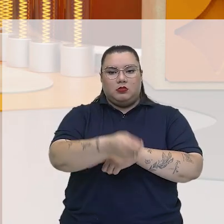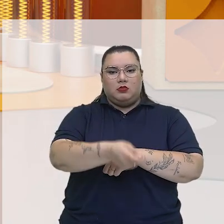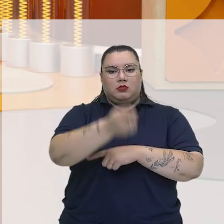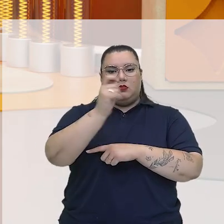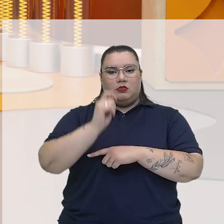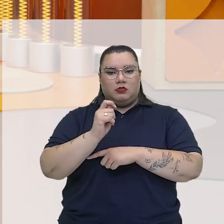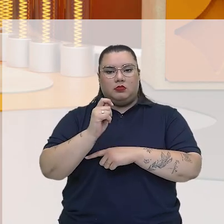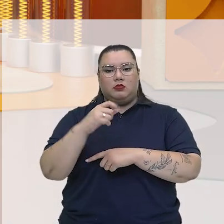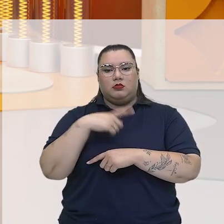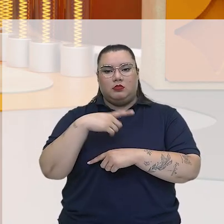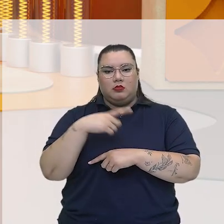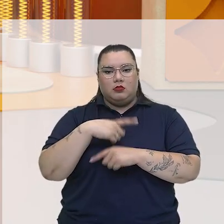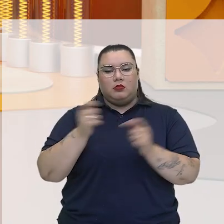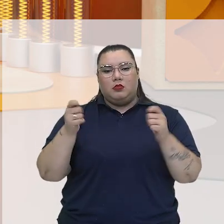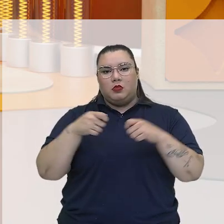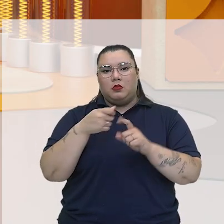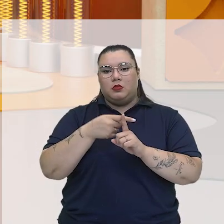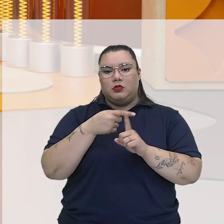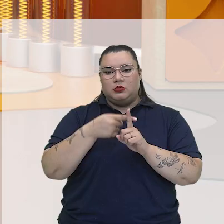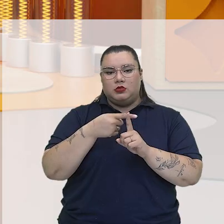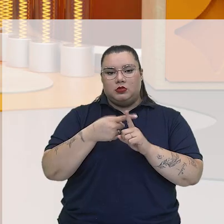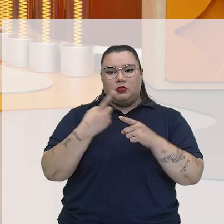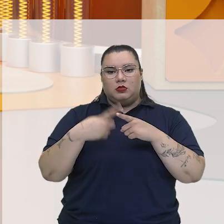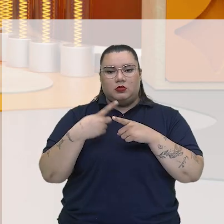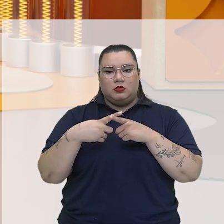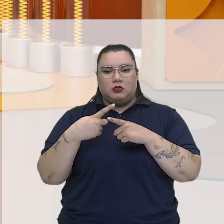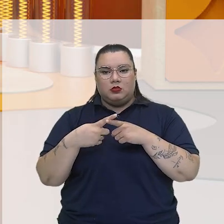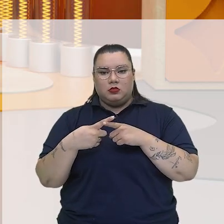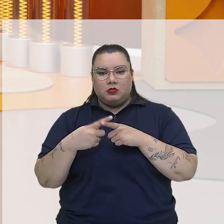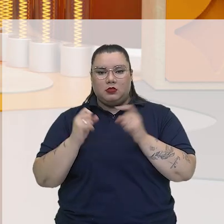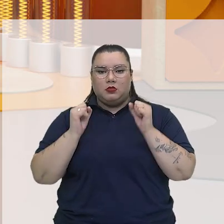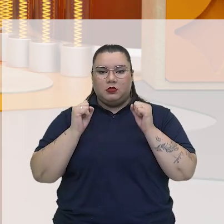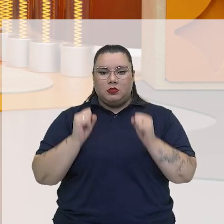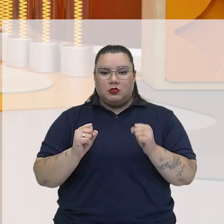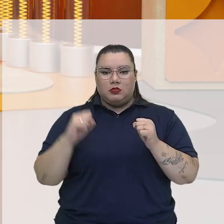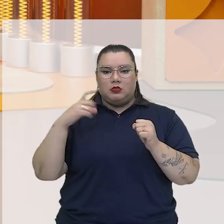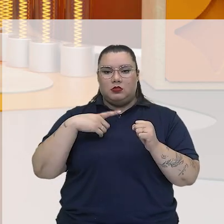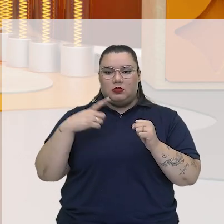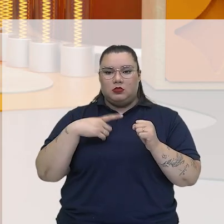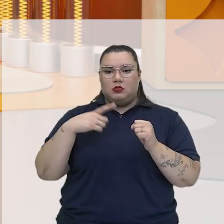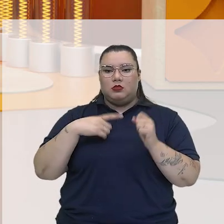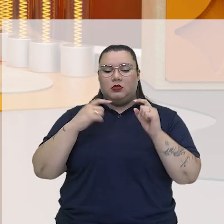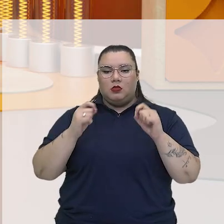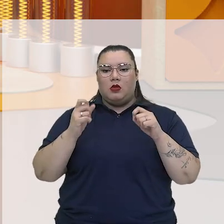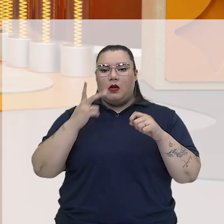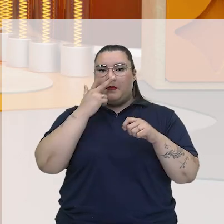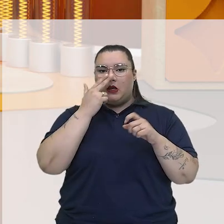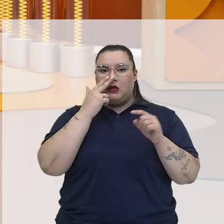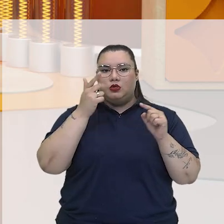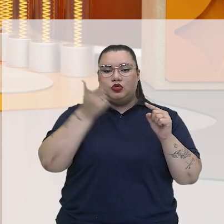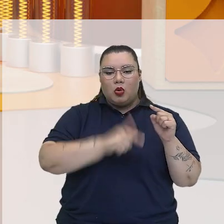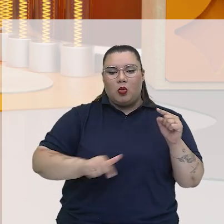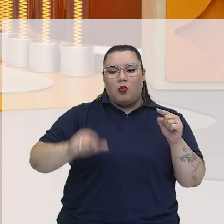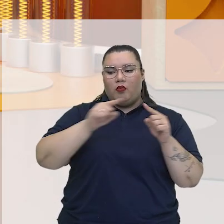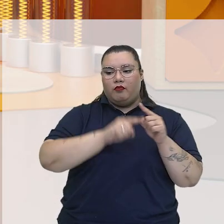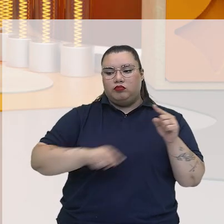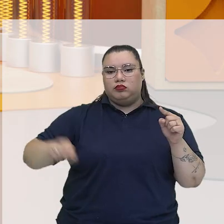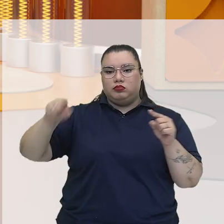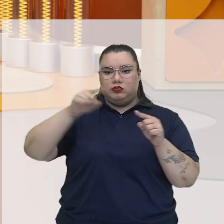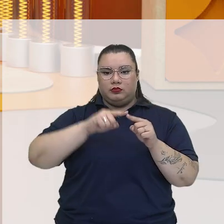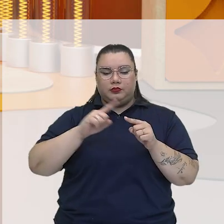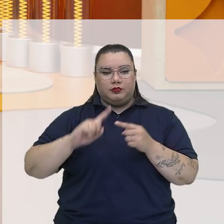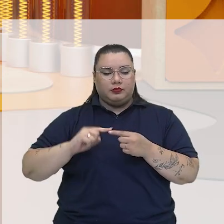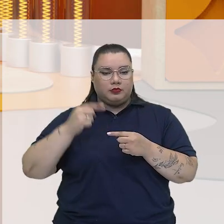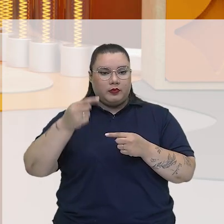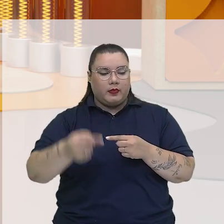pescado e aí ter um efeito positivo, porque possibilitou que houvesse uma renovação daquela espécie.